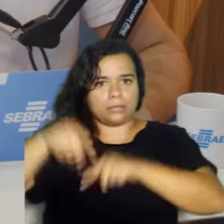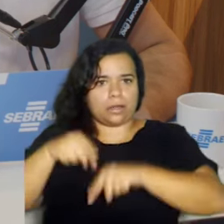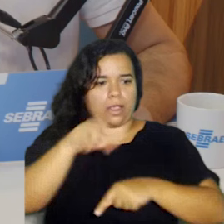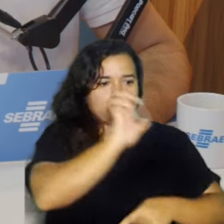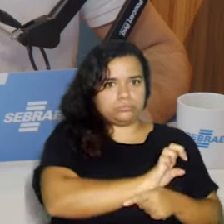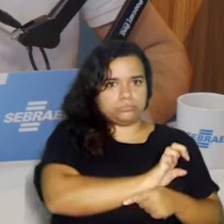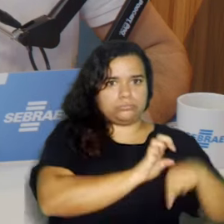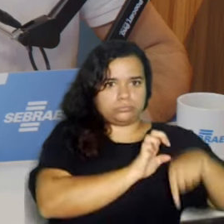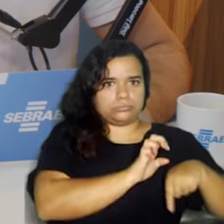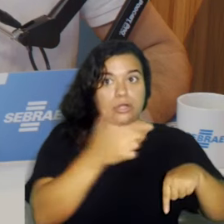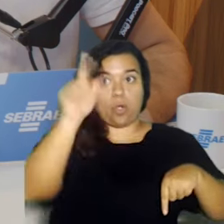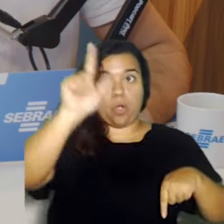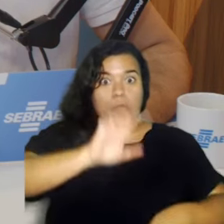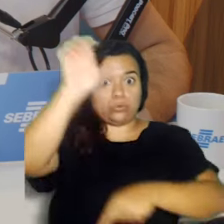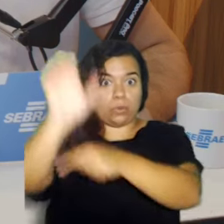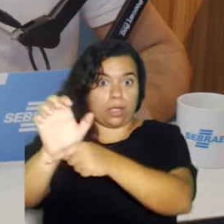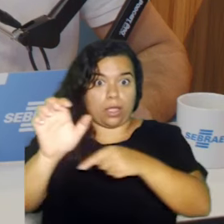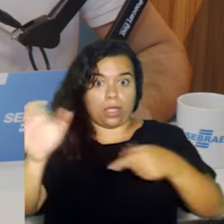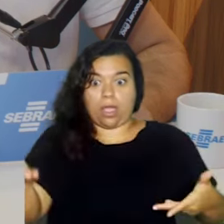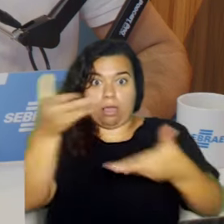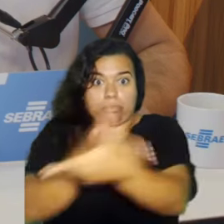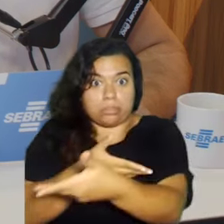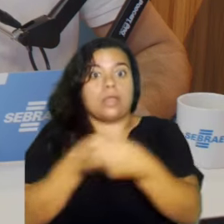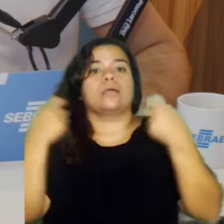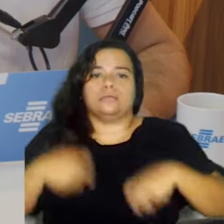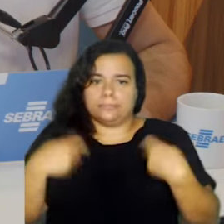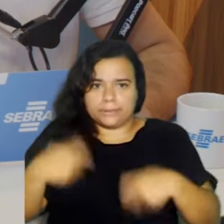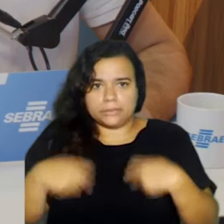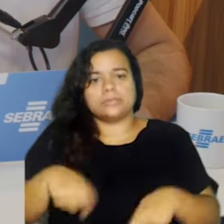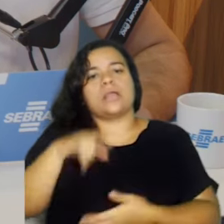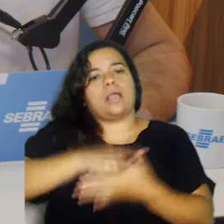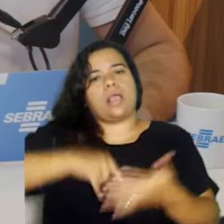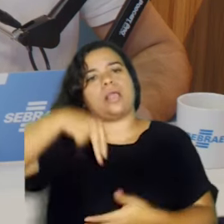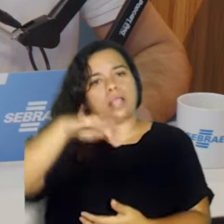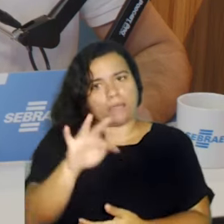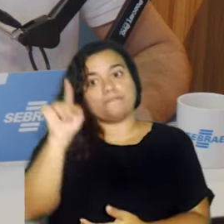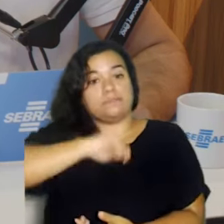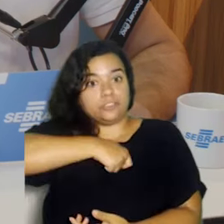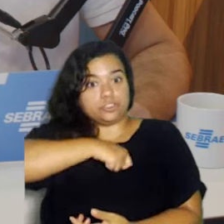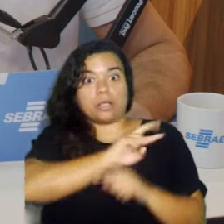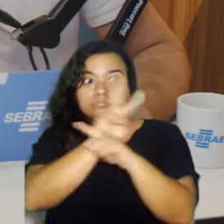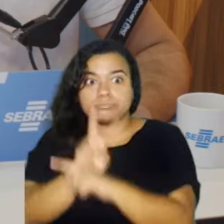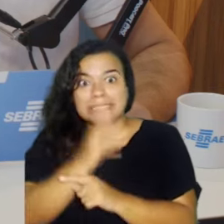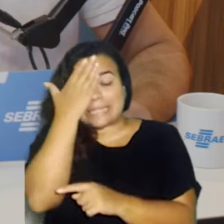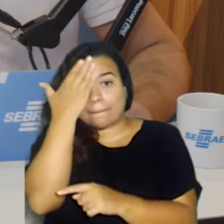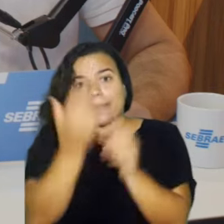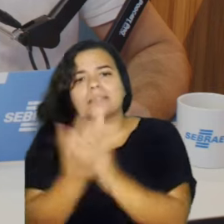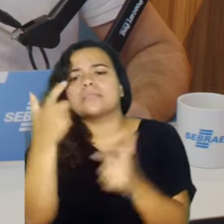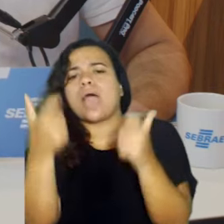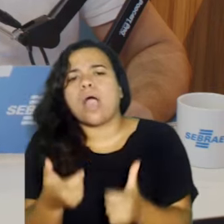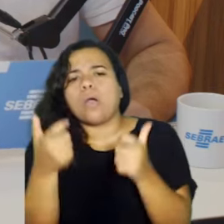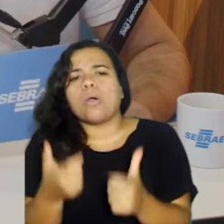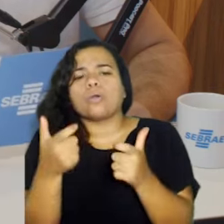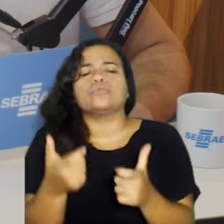Entre outros estados Aí sim é obrigatório porque você pode passar por uma fiscalização e esses fiscais precisam saber a origem dessa